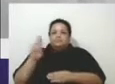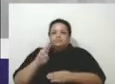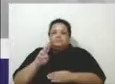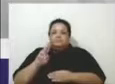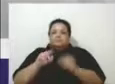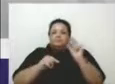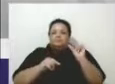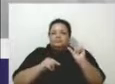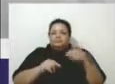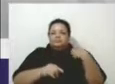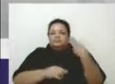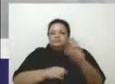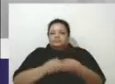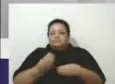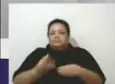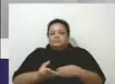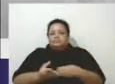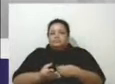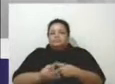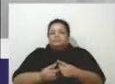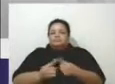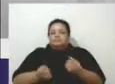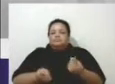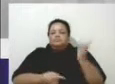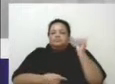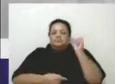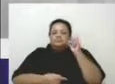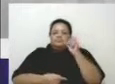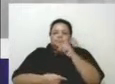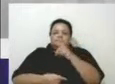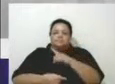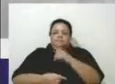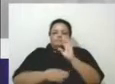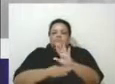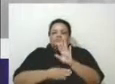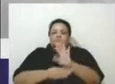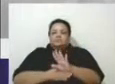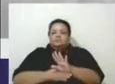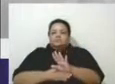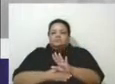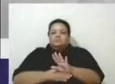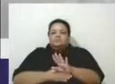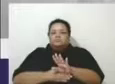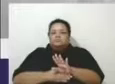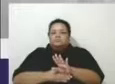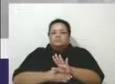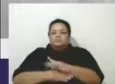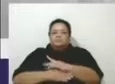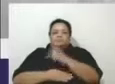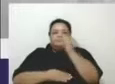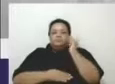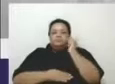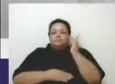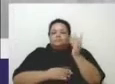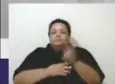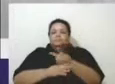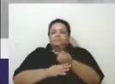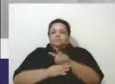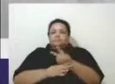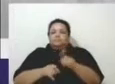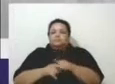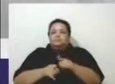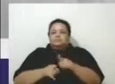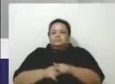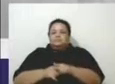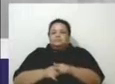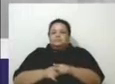né E então muito difícil ajudar e as pessoas elas eh procuram também remédio para carrapato que é